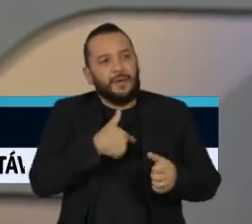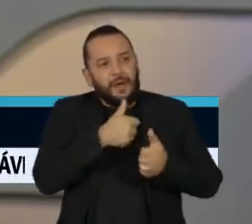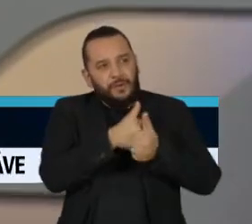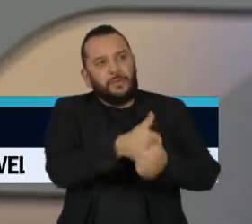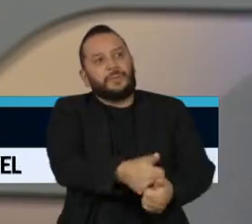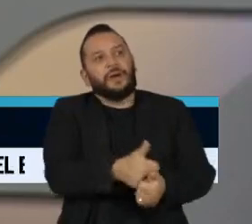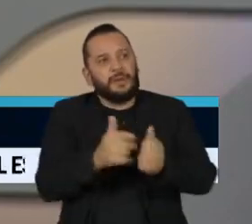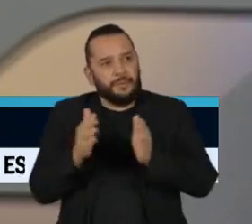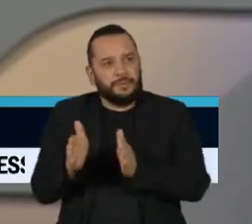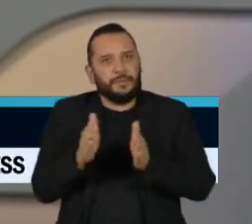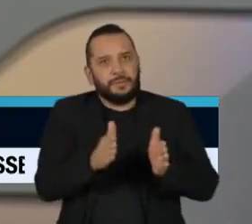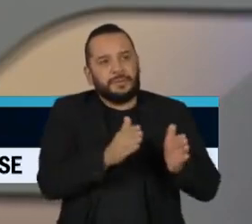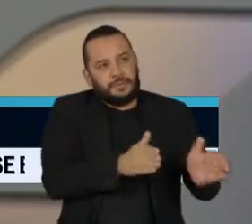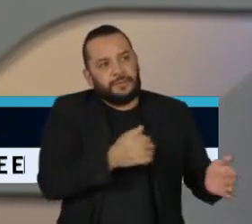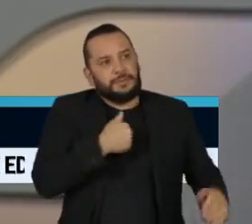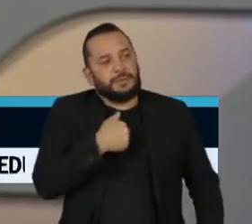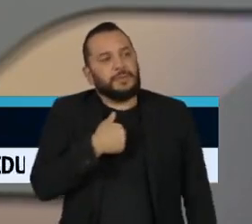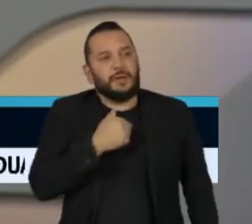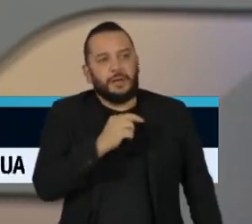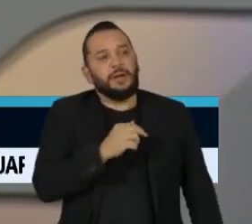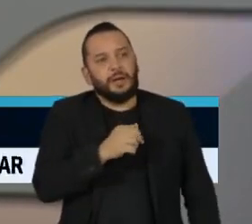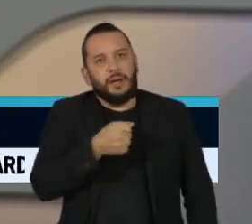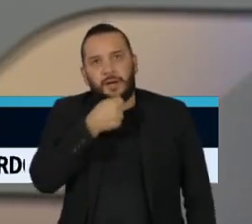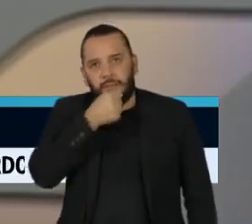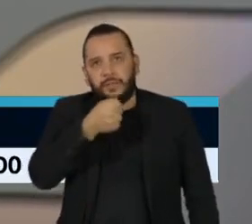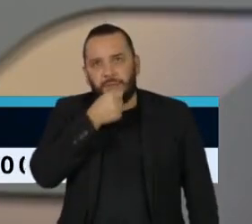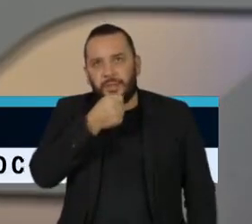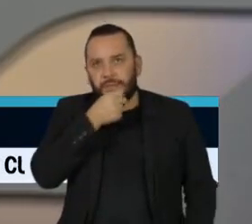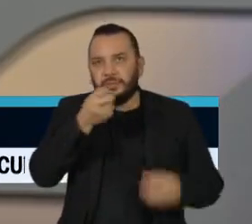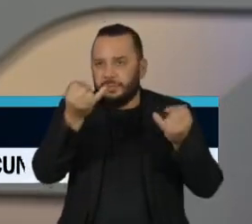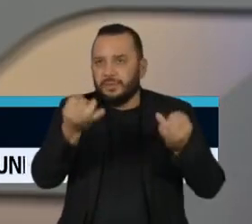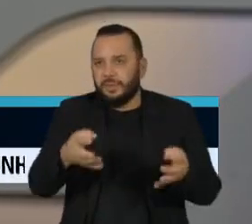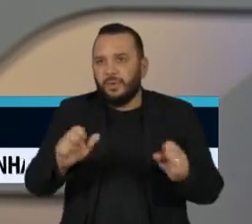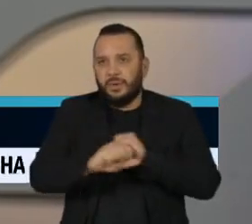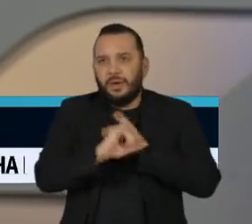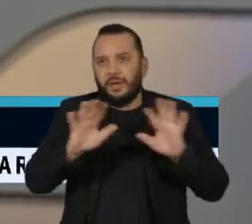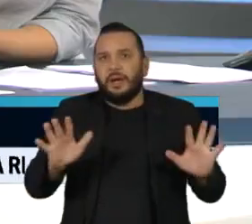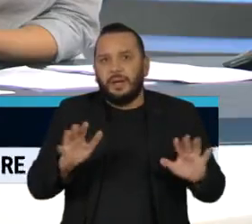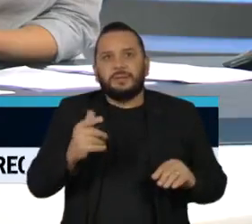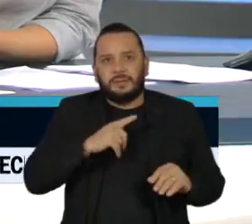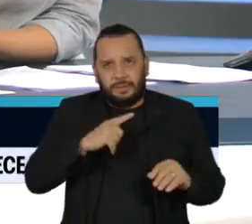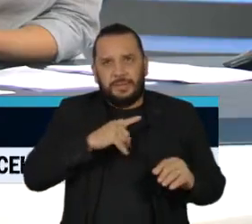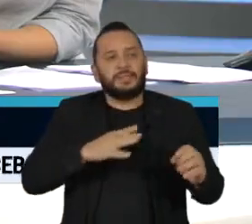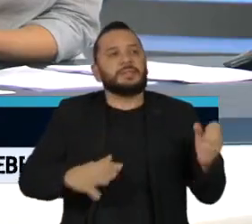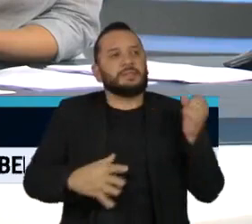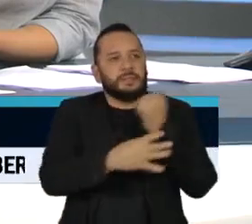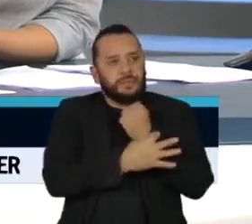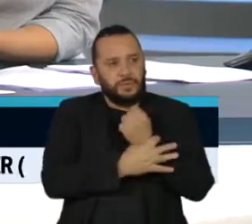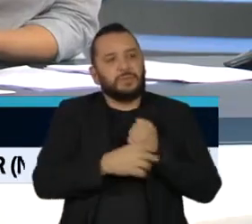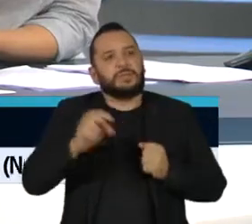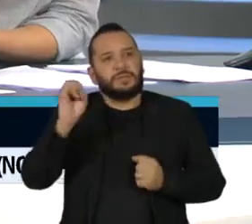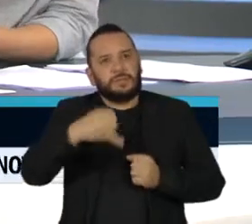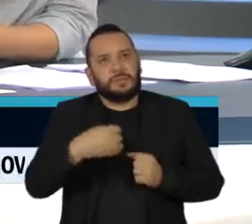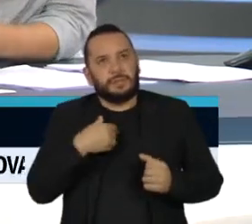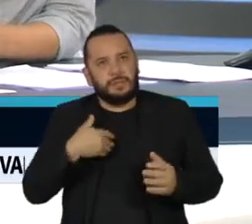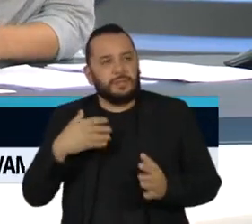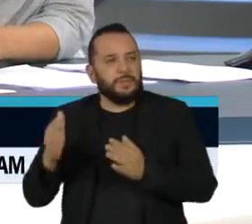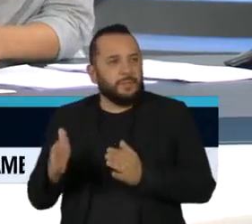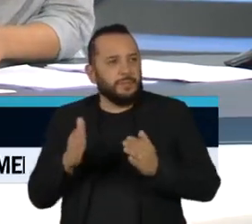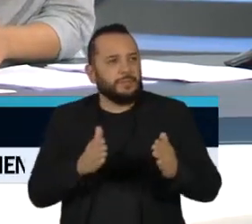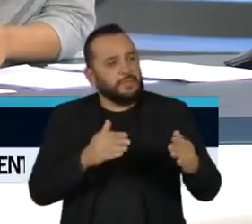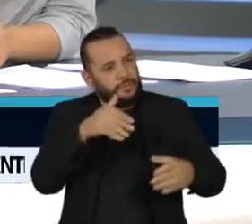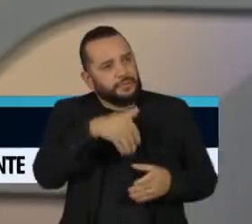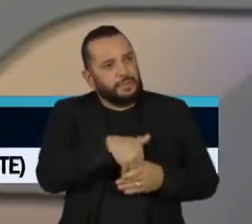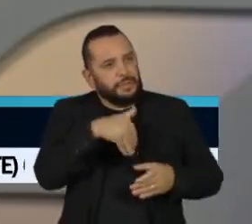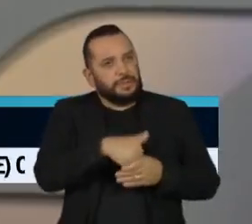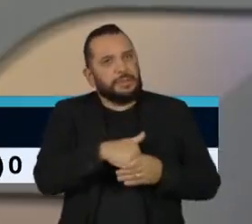processo. A reportagem fala por si, realmente as urnas são seguras, o processo de votação e de